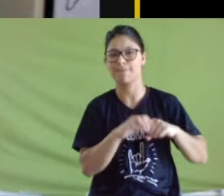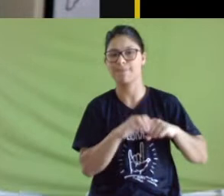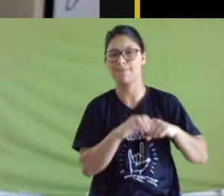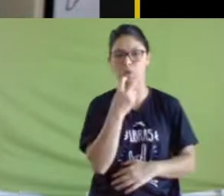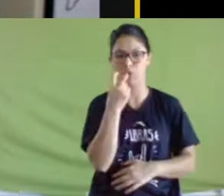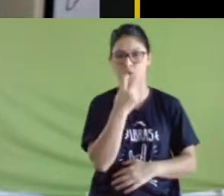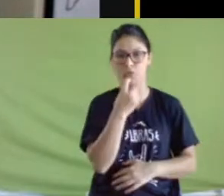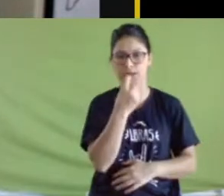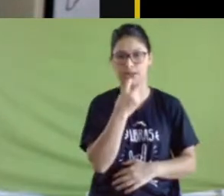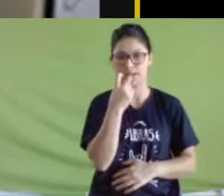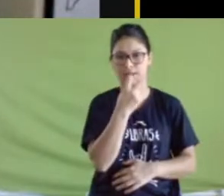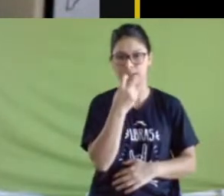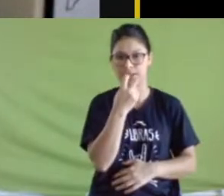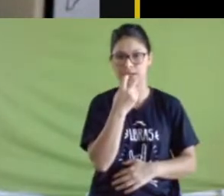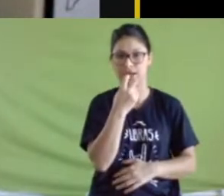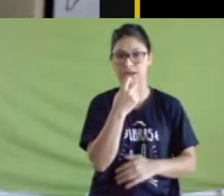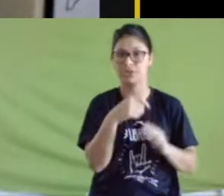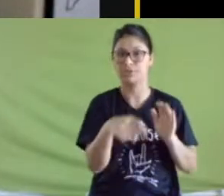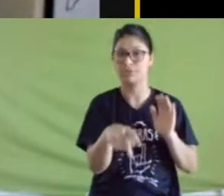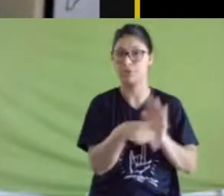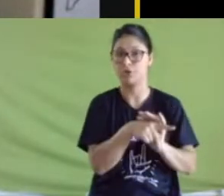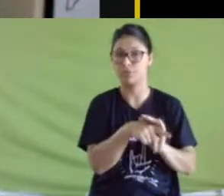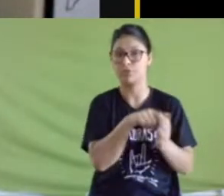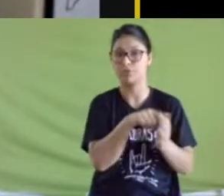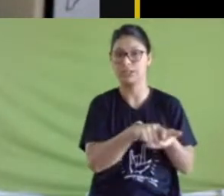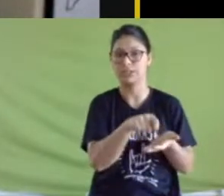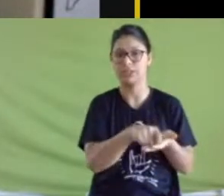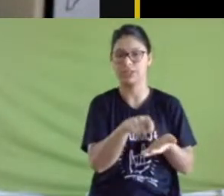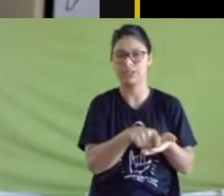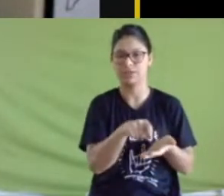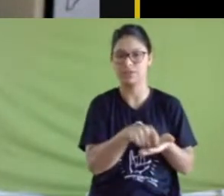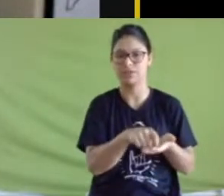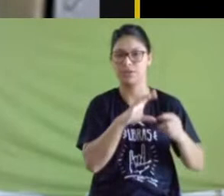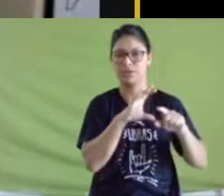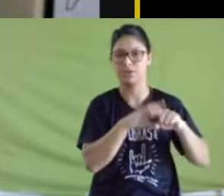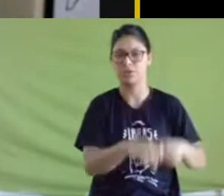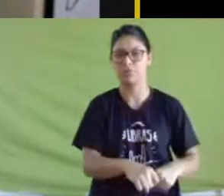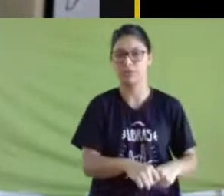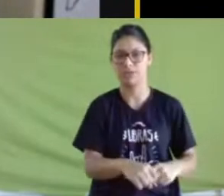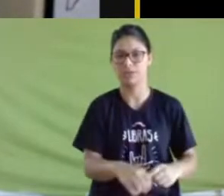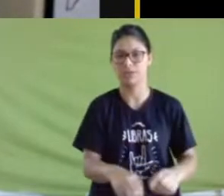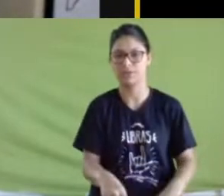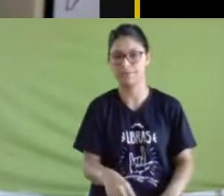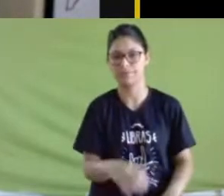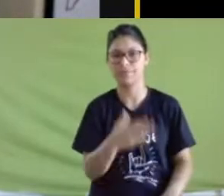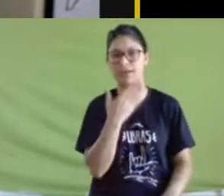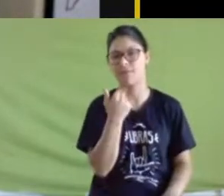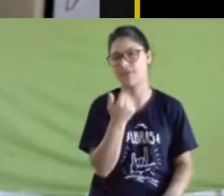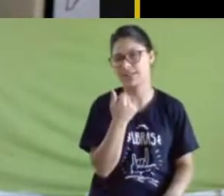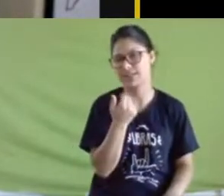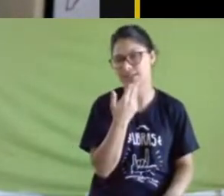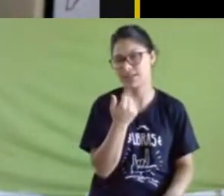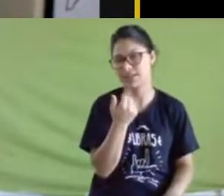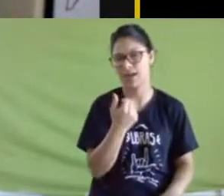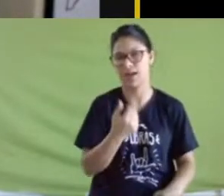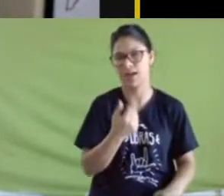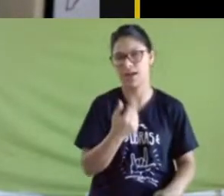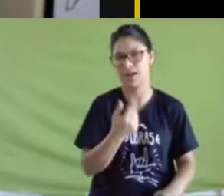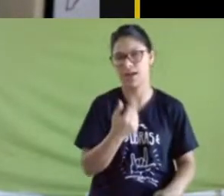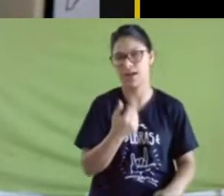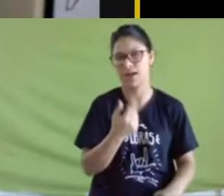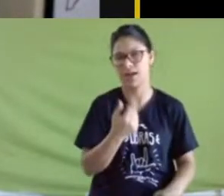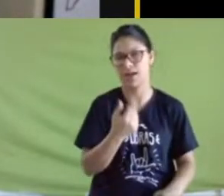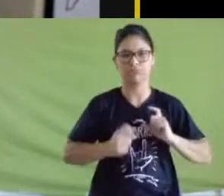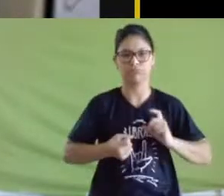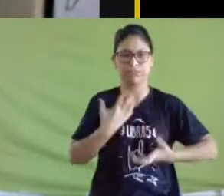oralidade na escrita, do domínio de uma facilidade da expressão. Quer